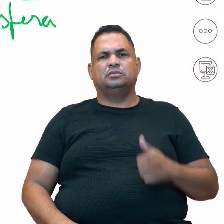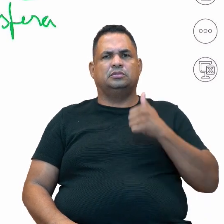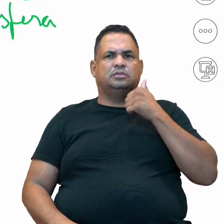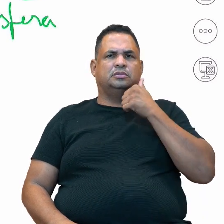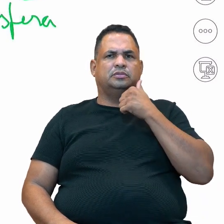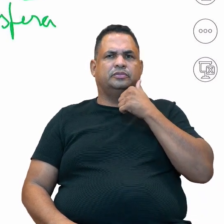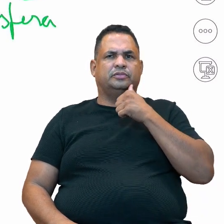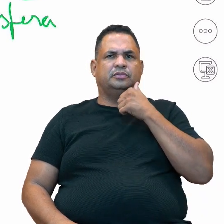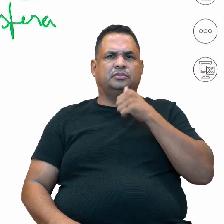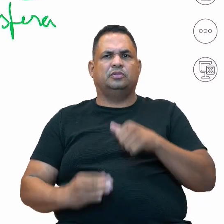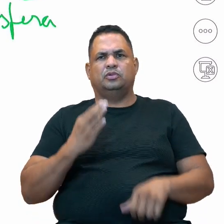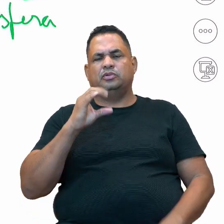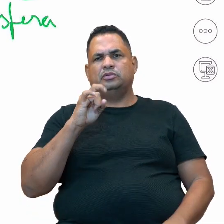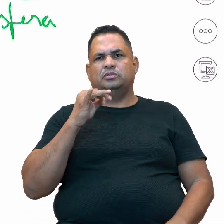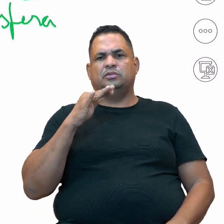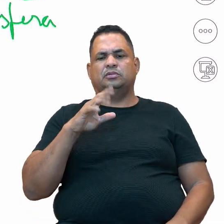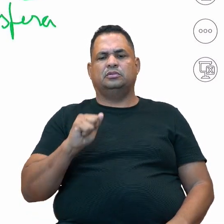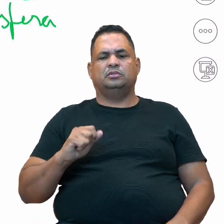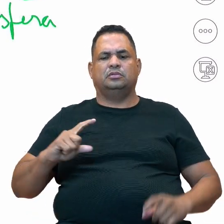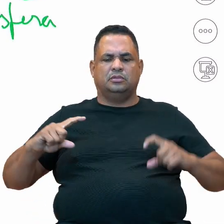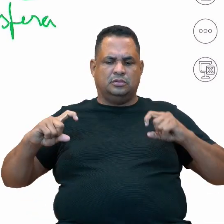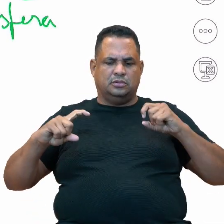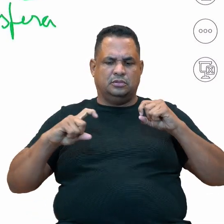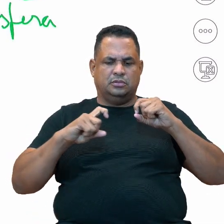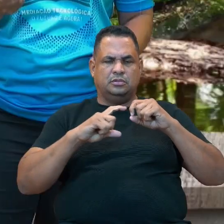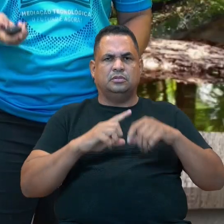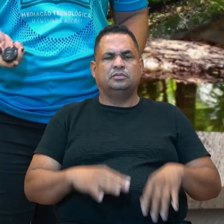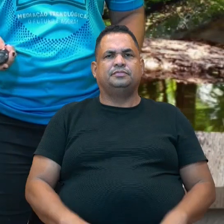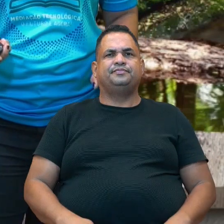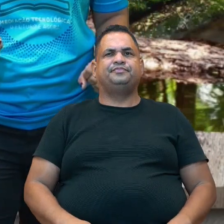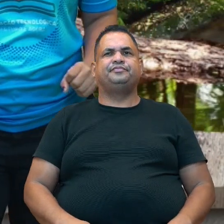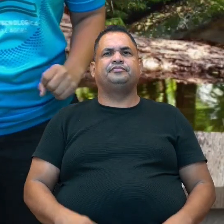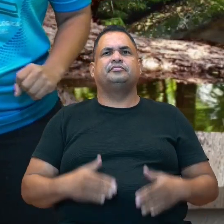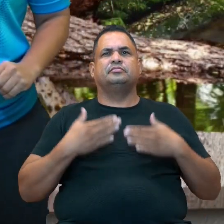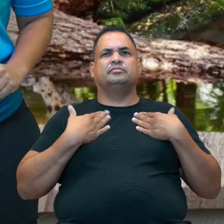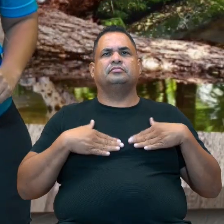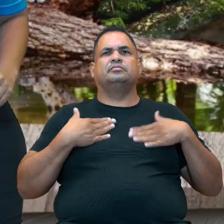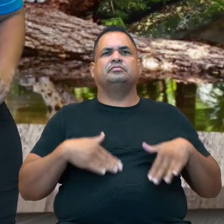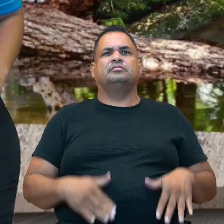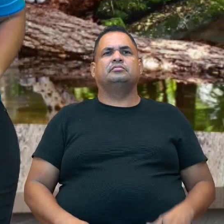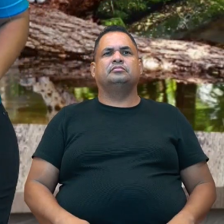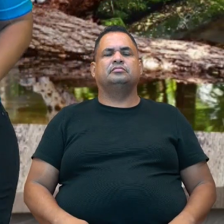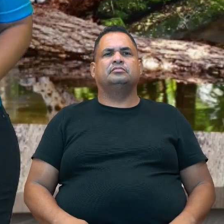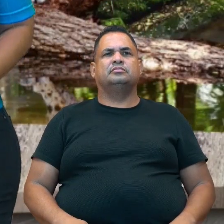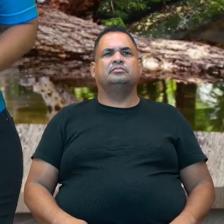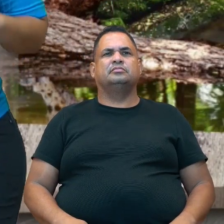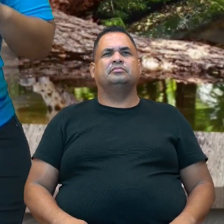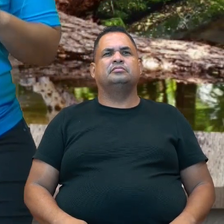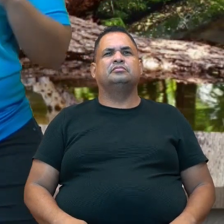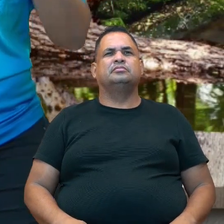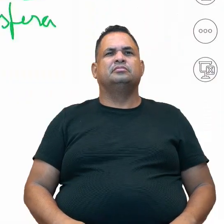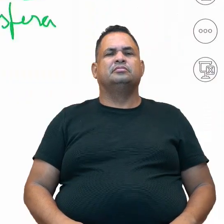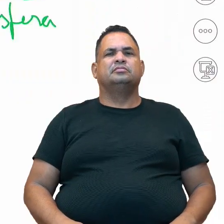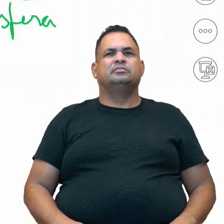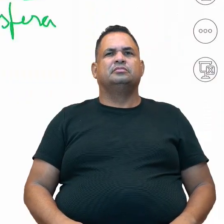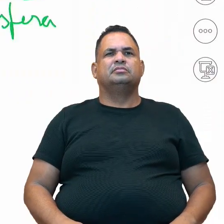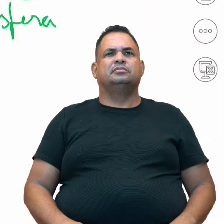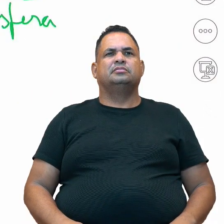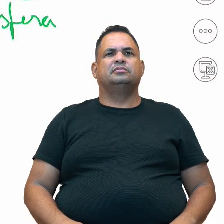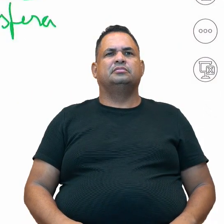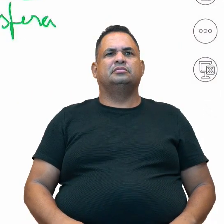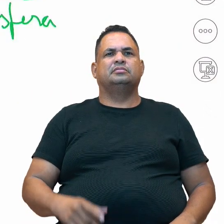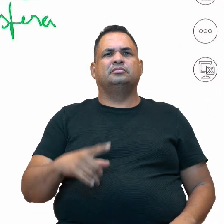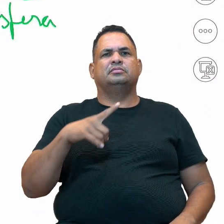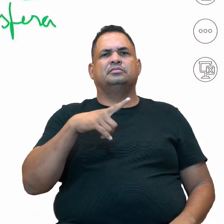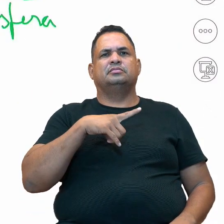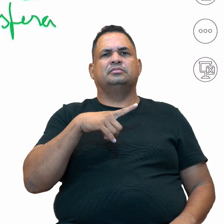bom? Que são os gametas masculino e feminino. Tudo bem? Tranquilo? Vamos seguindo. Olha lá. Tem